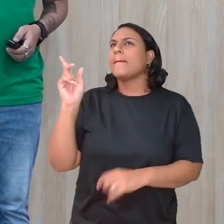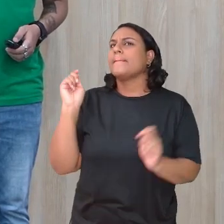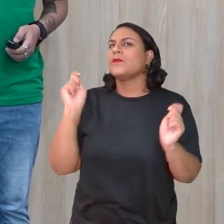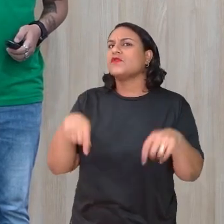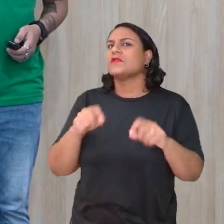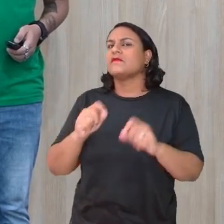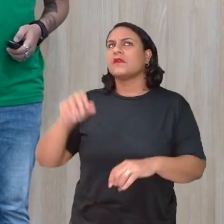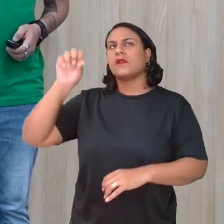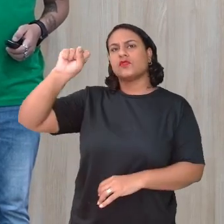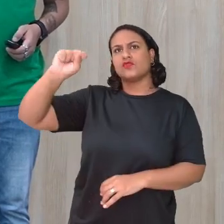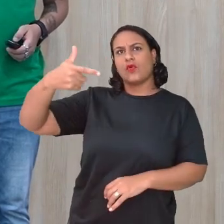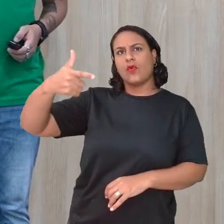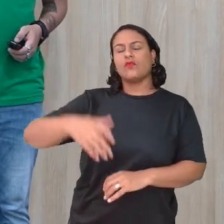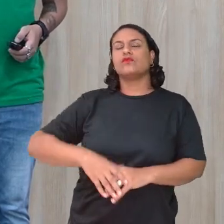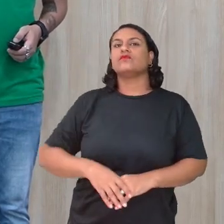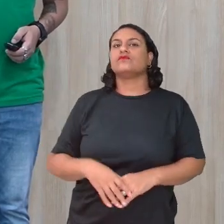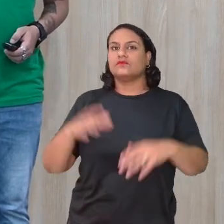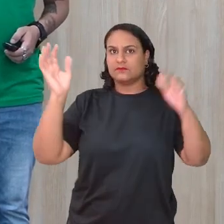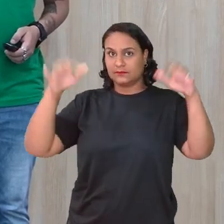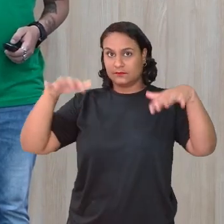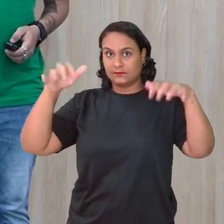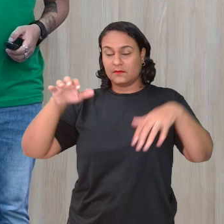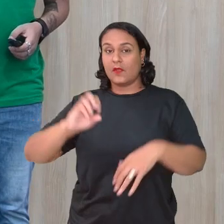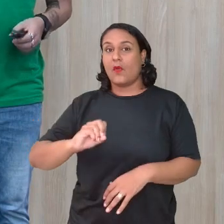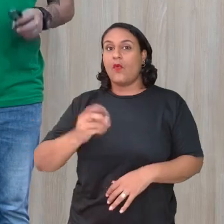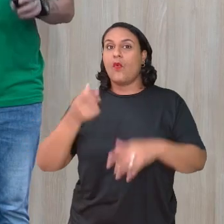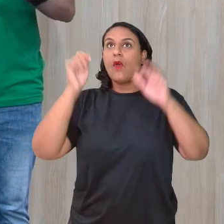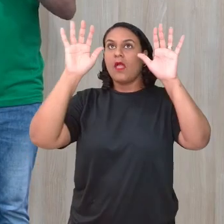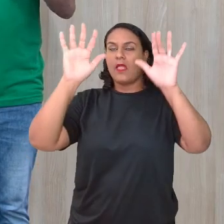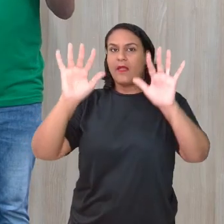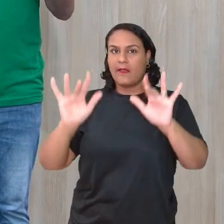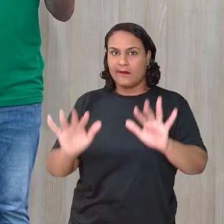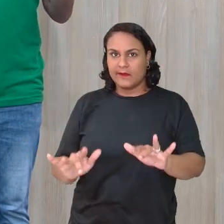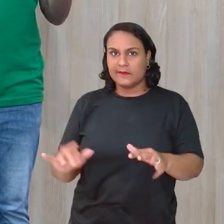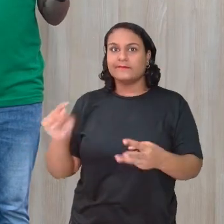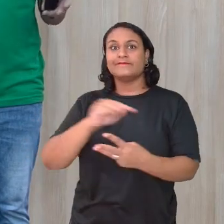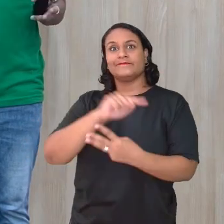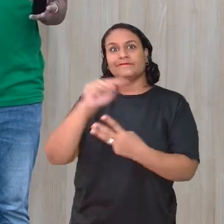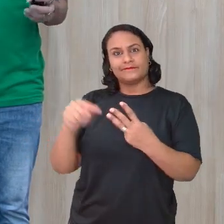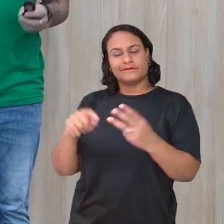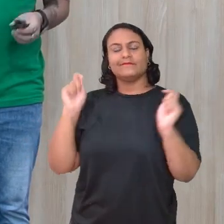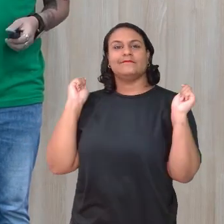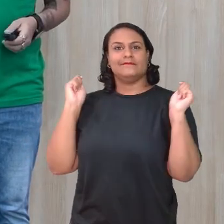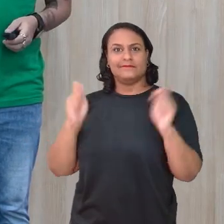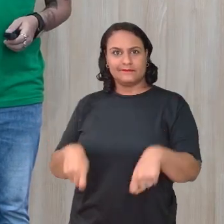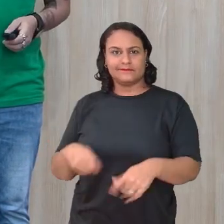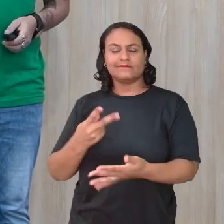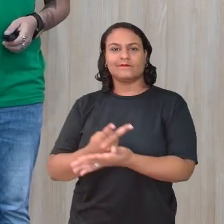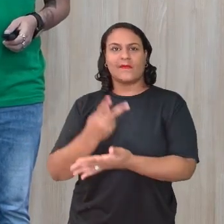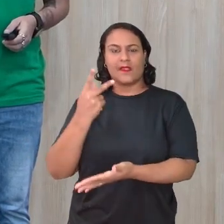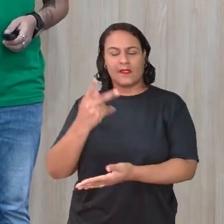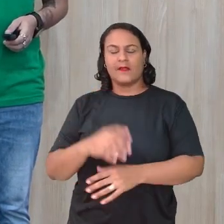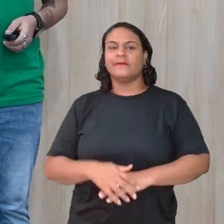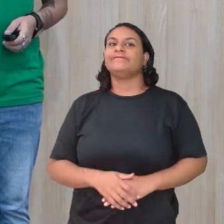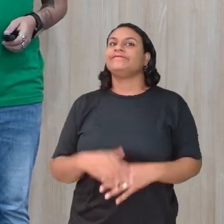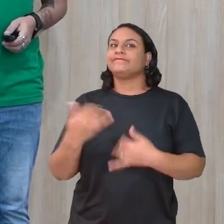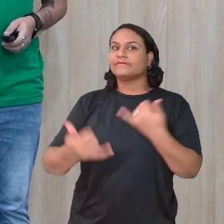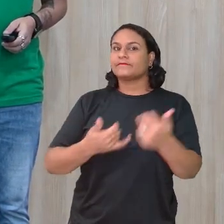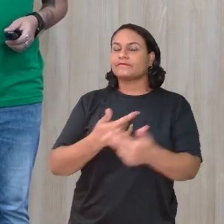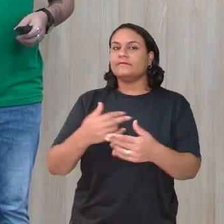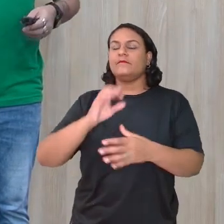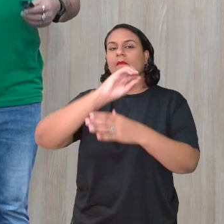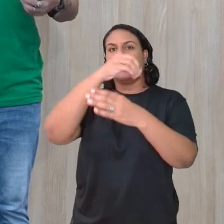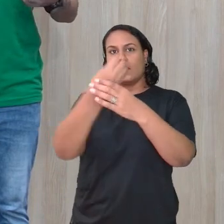fazer sol, chover ou nevar. Esses são os casos possíveis, tá certo? No caso daquele jogo de